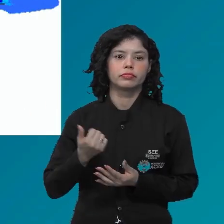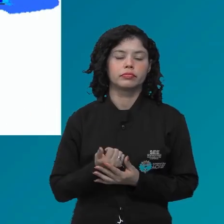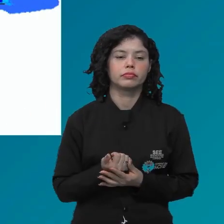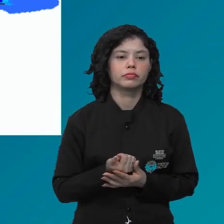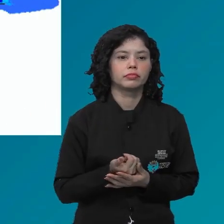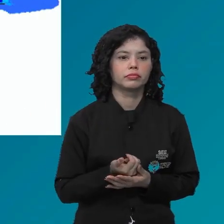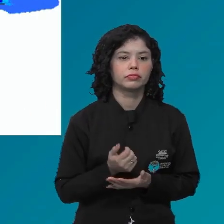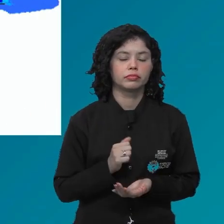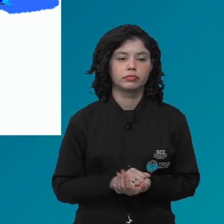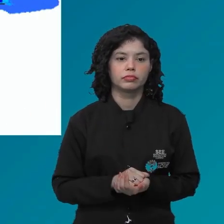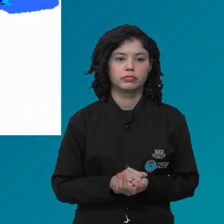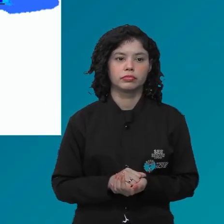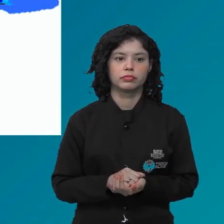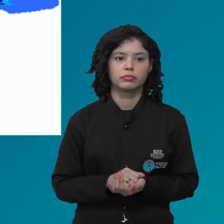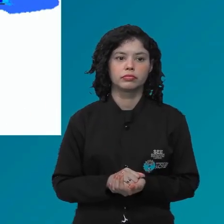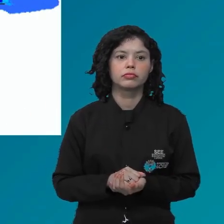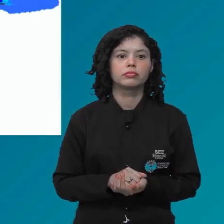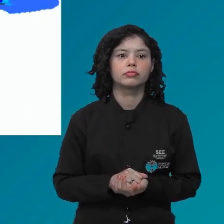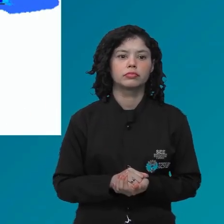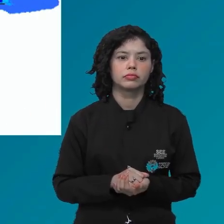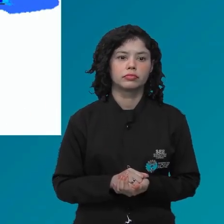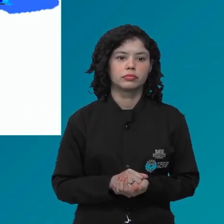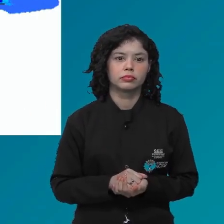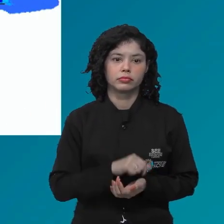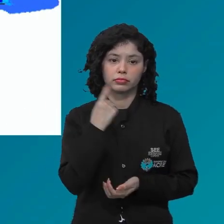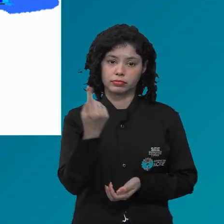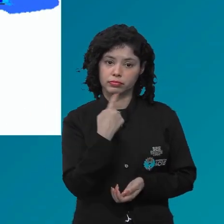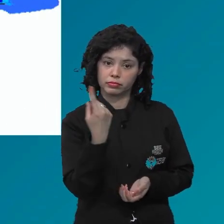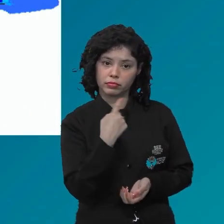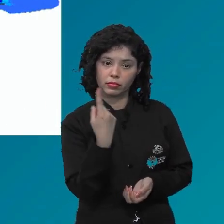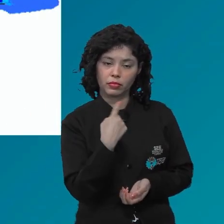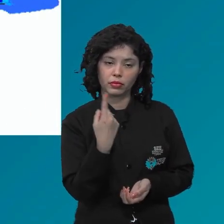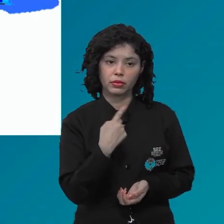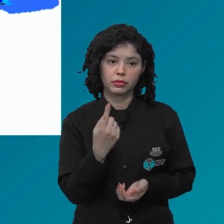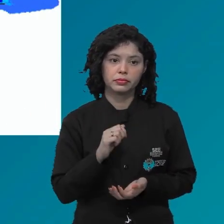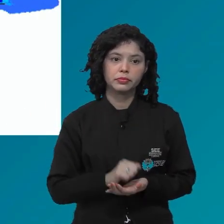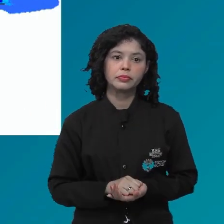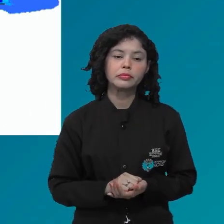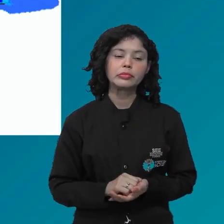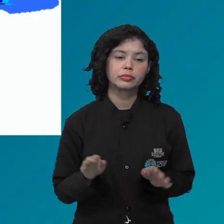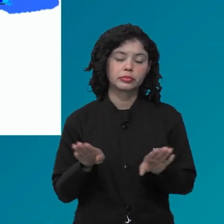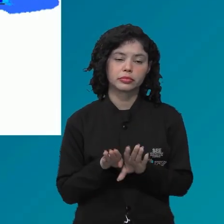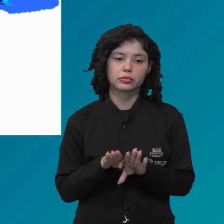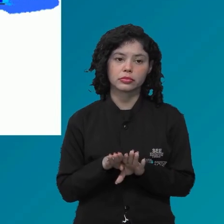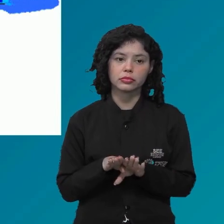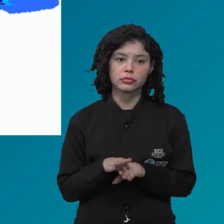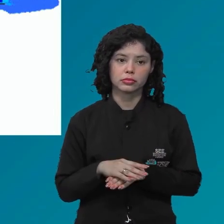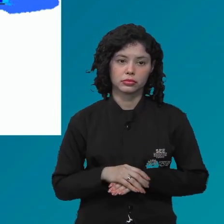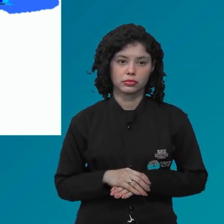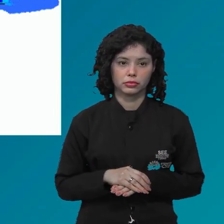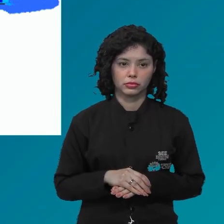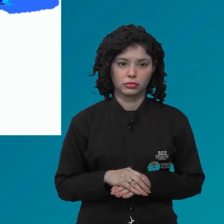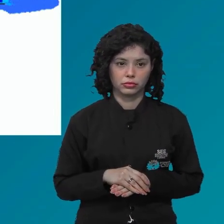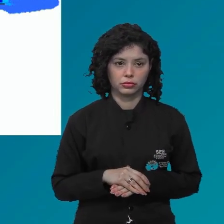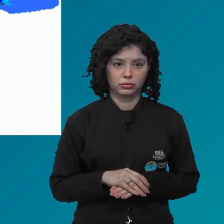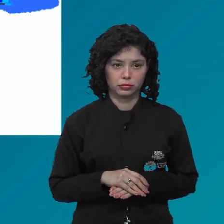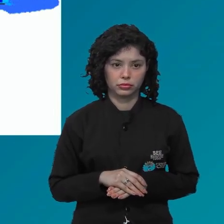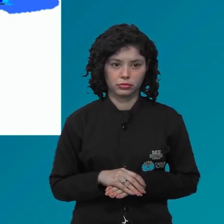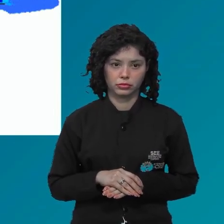vir, ele vai o quê? Vai fazer com que gire a turbina, essa turbina vai gerar uma